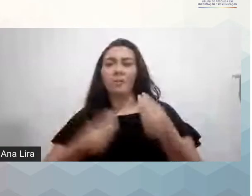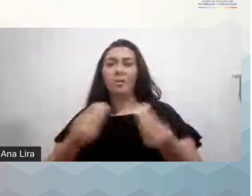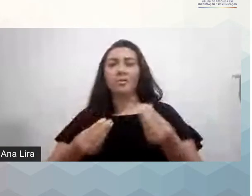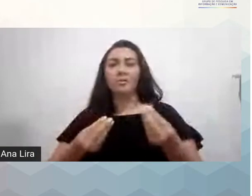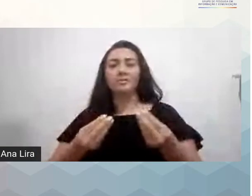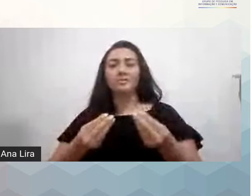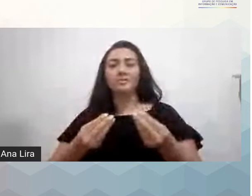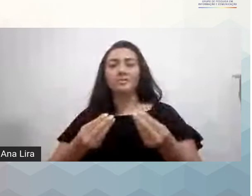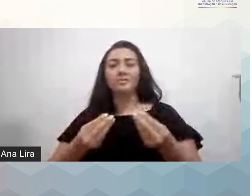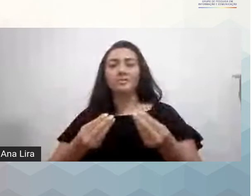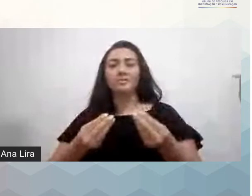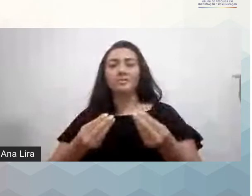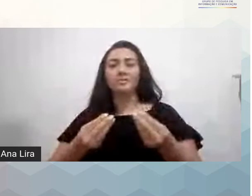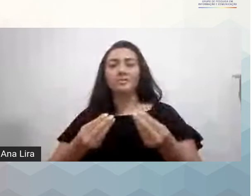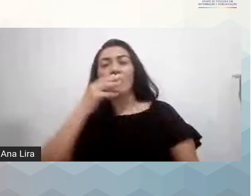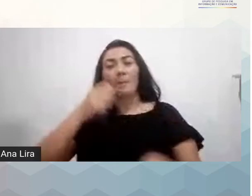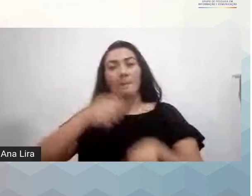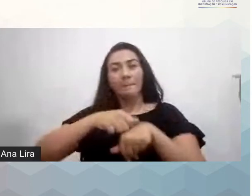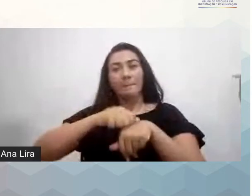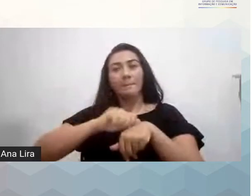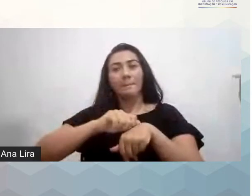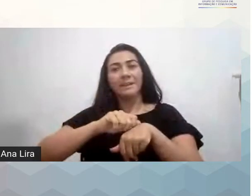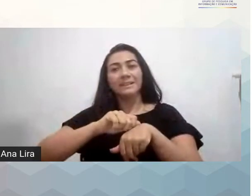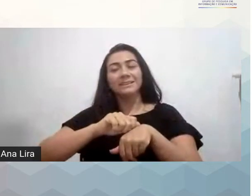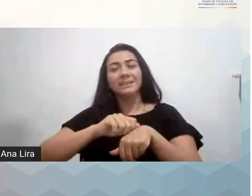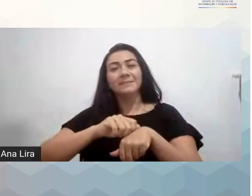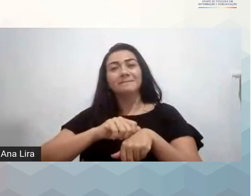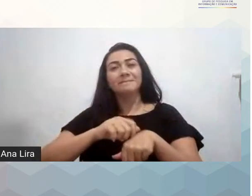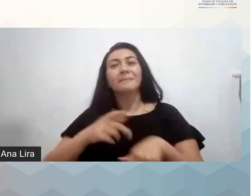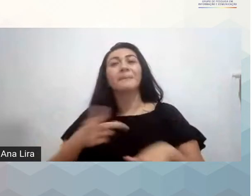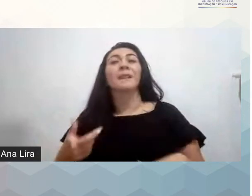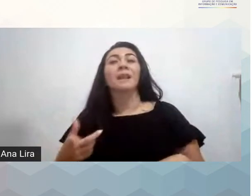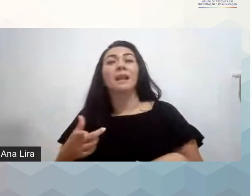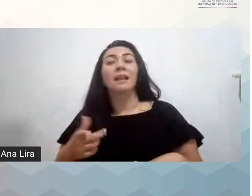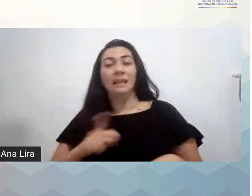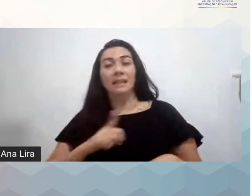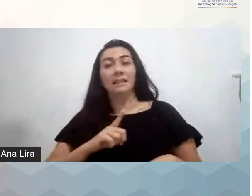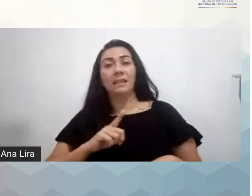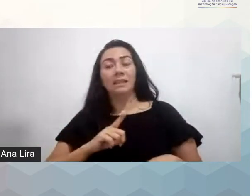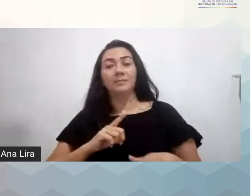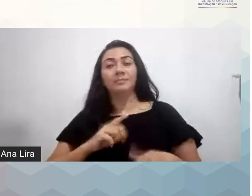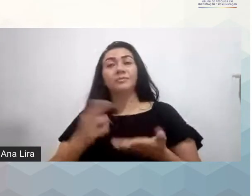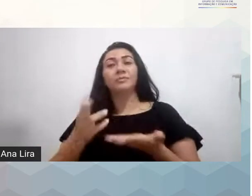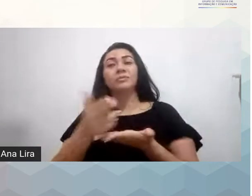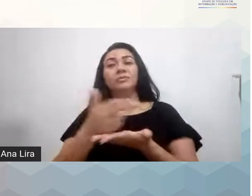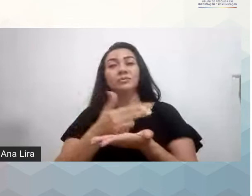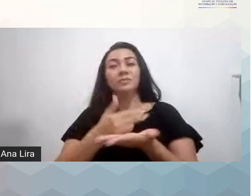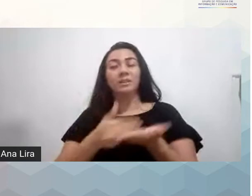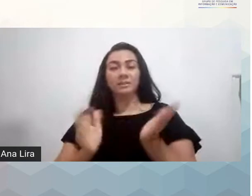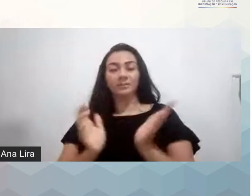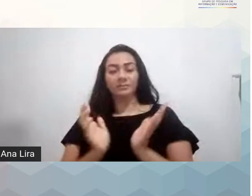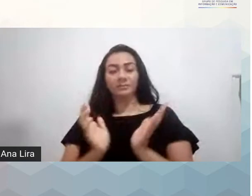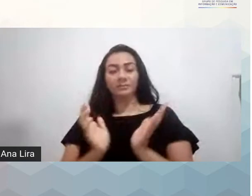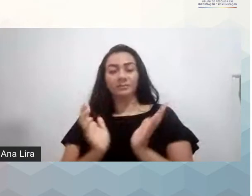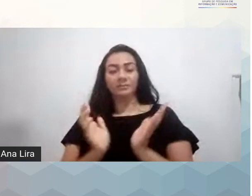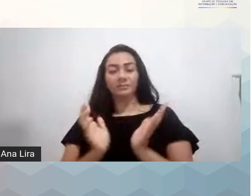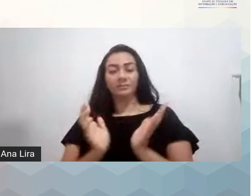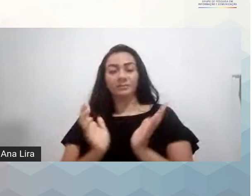do grupo de pesquisa na parte central. Então, é um G e um P na cor